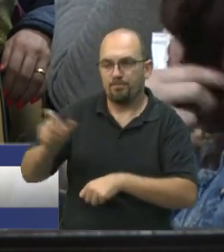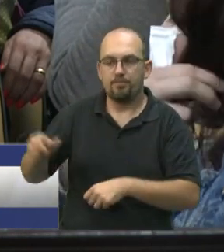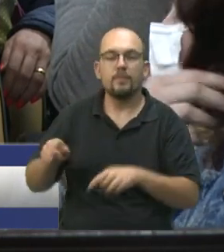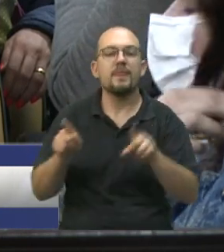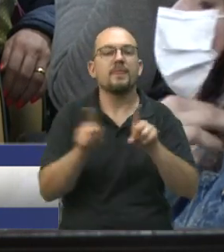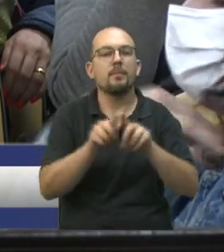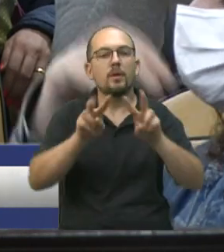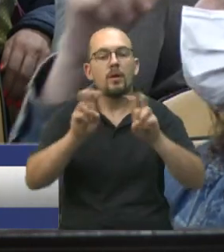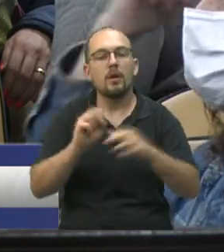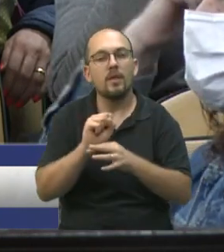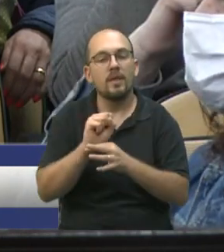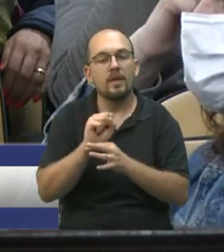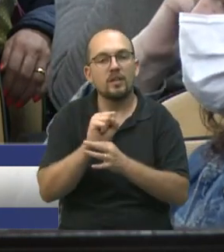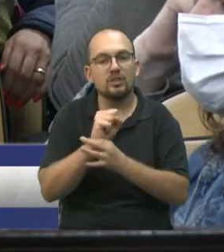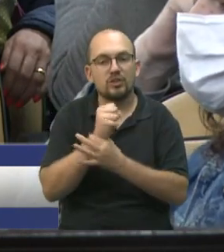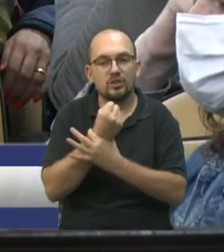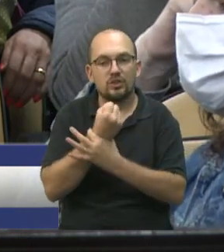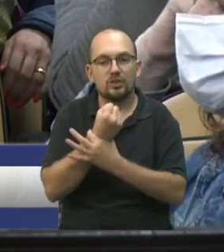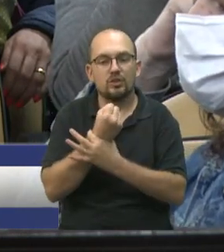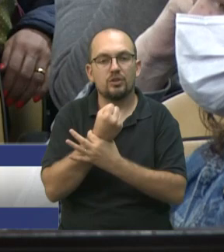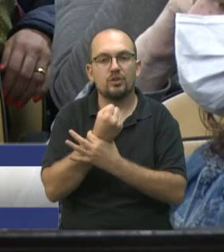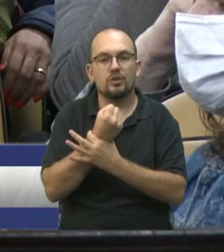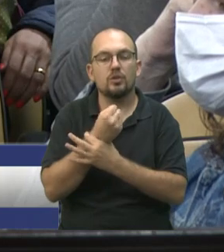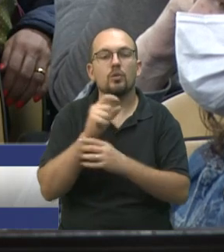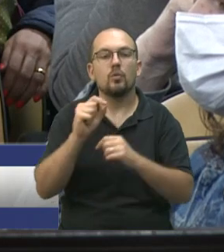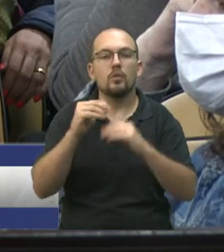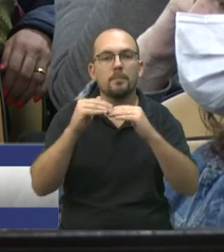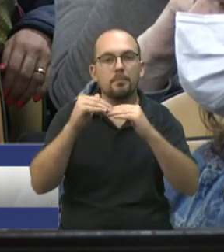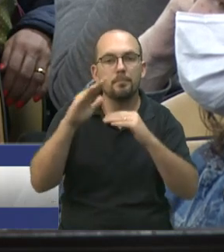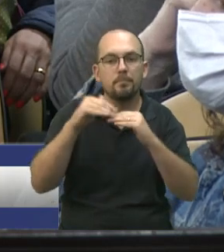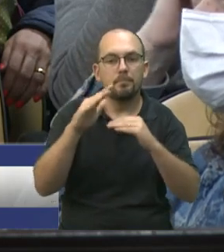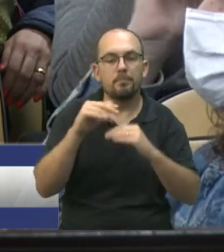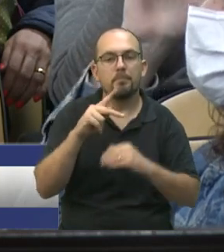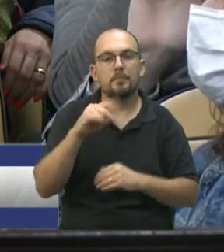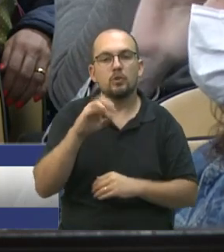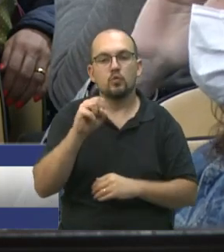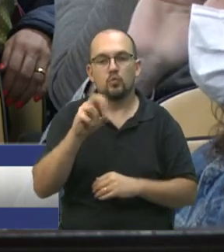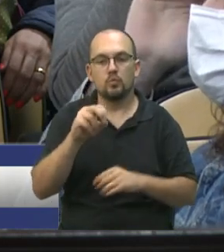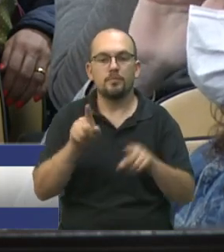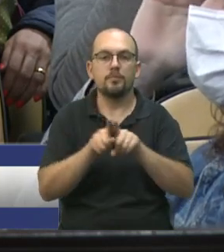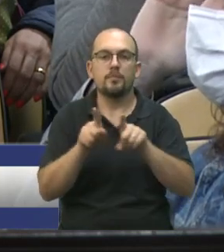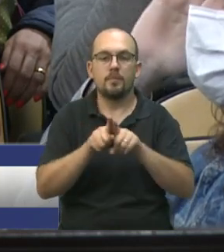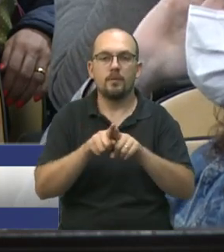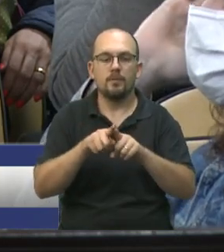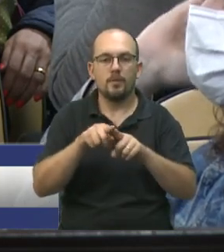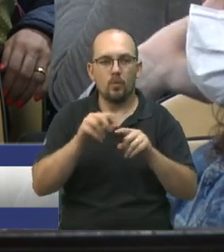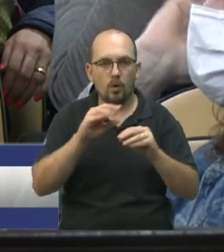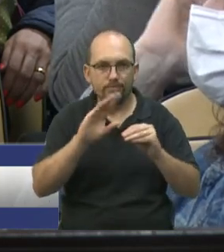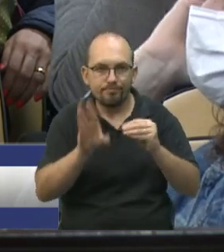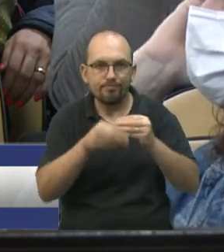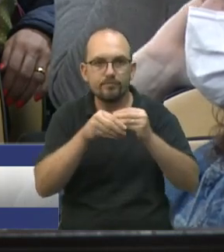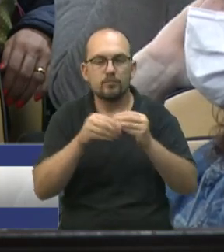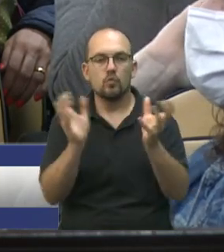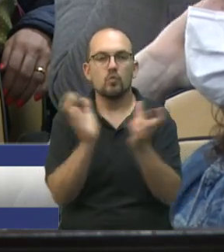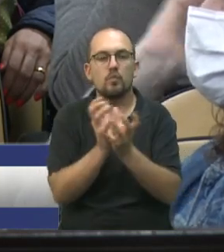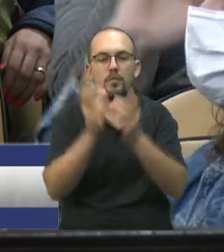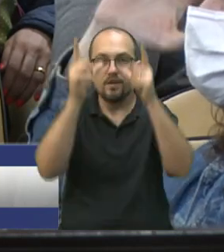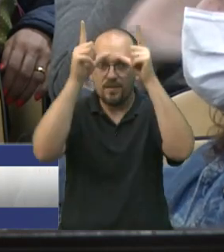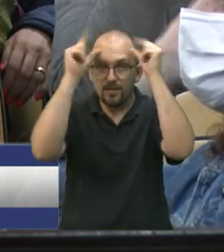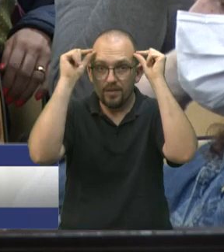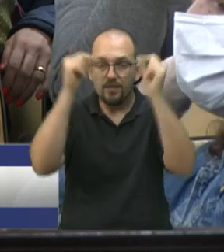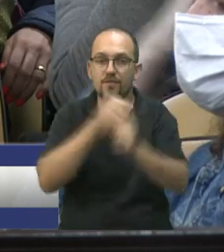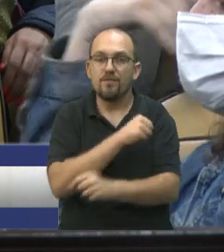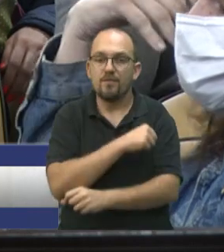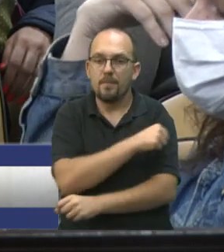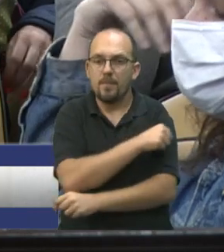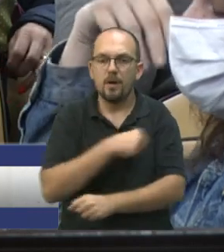de garantir a previsão do piso, a previsão do reajuste do pessoal da enfermagem, e eu vou fazer uma